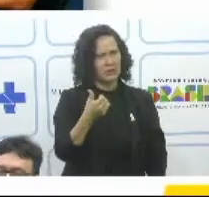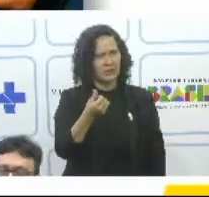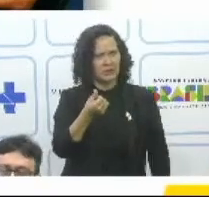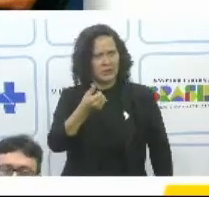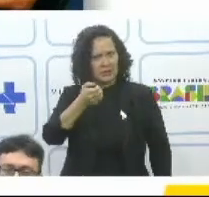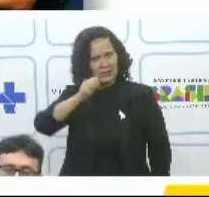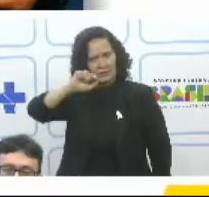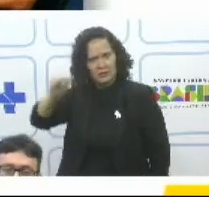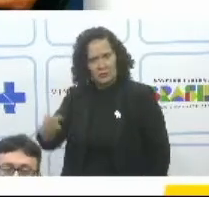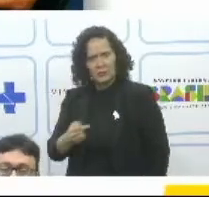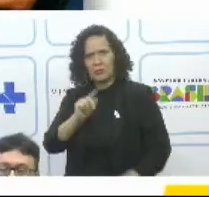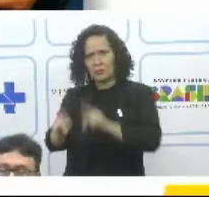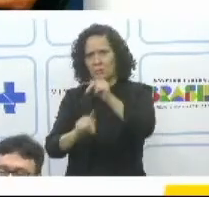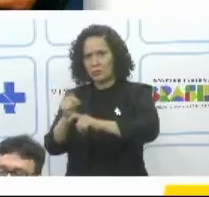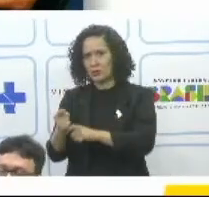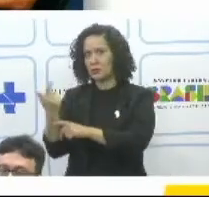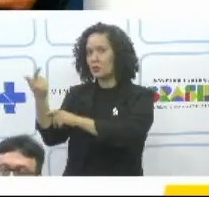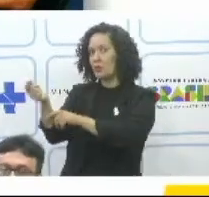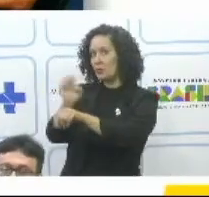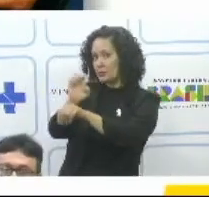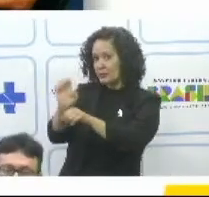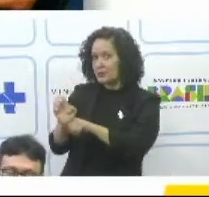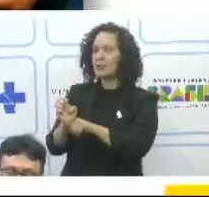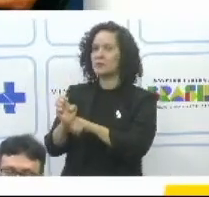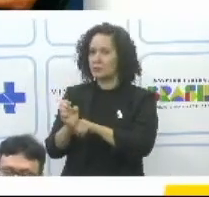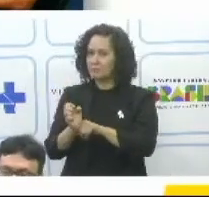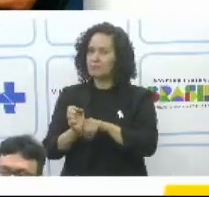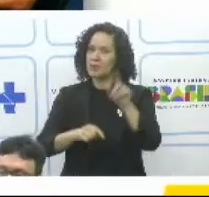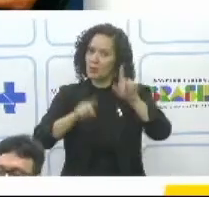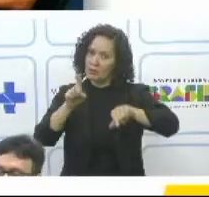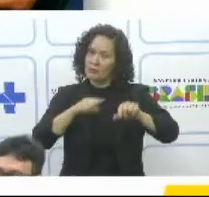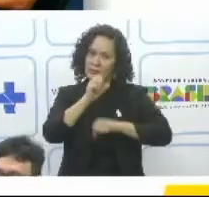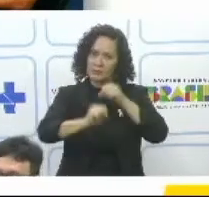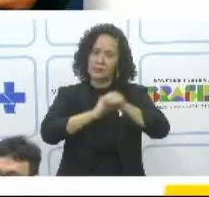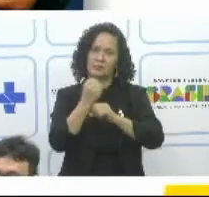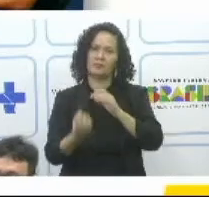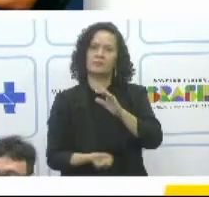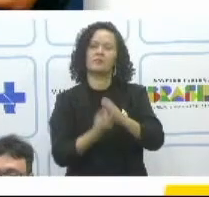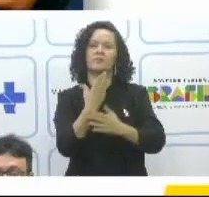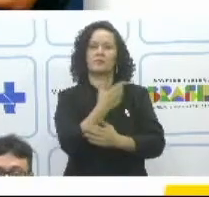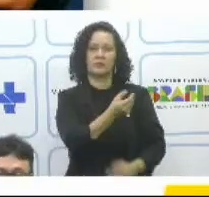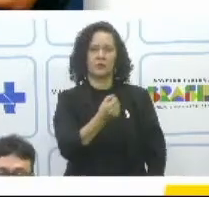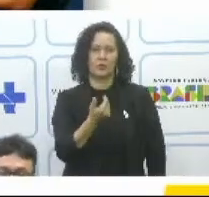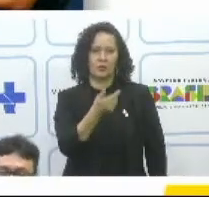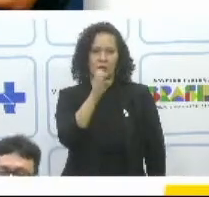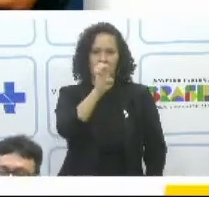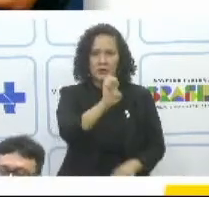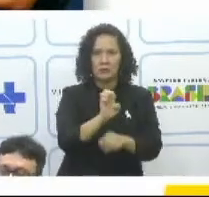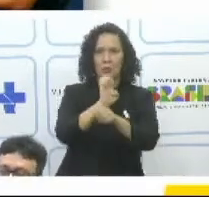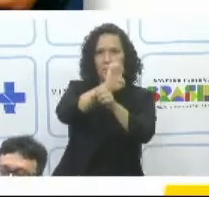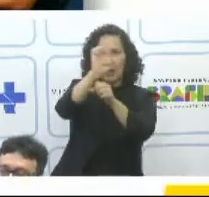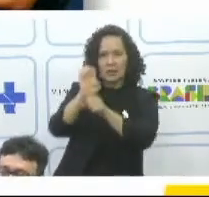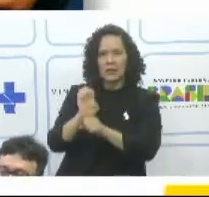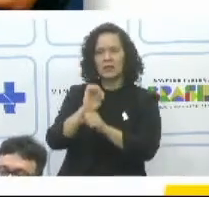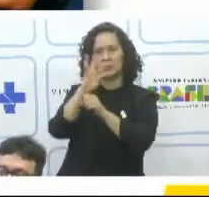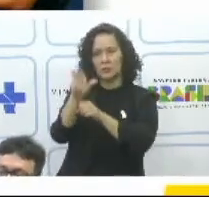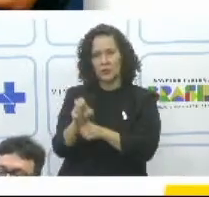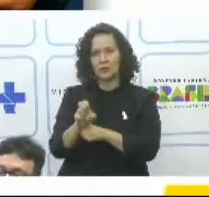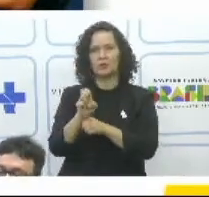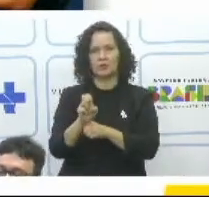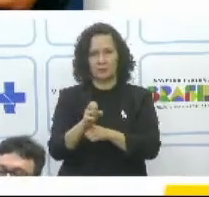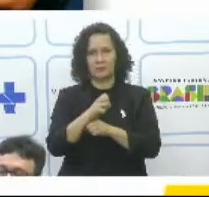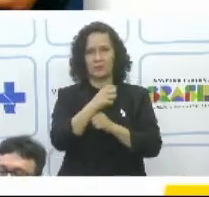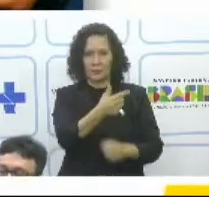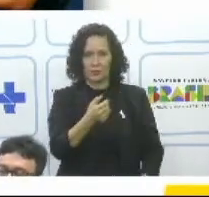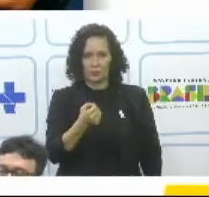também, né? Para poder criar essa modelagem e, a partir do ano que vem, a gente vai implementar em todos os estados essas linhas de